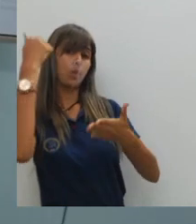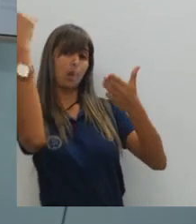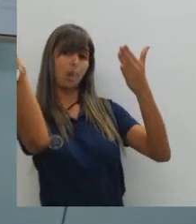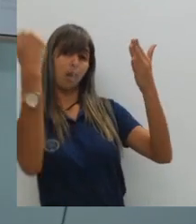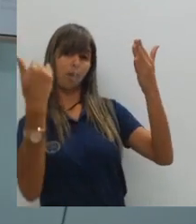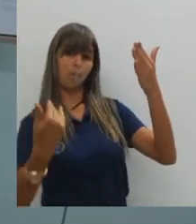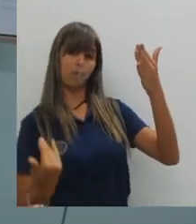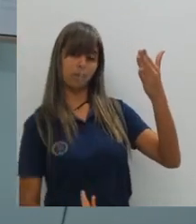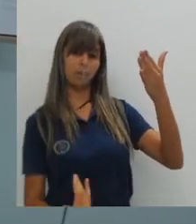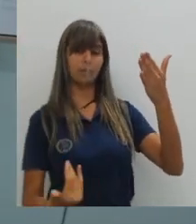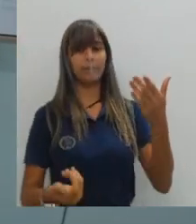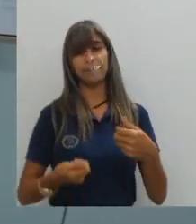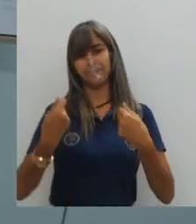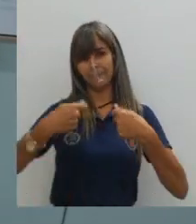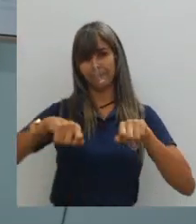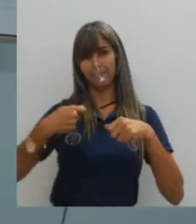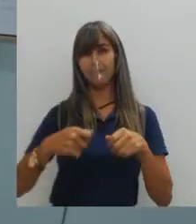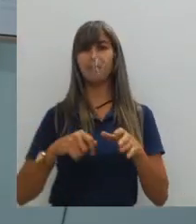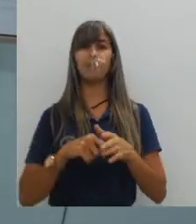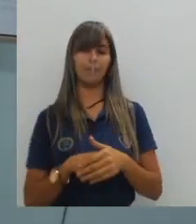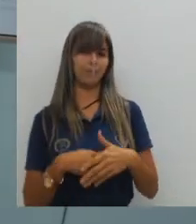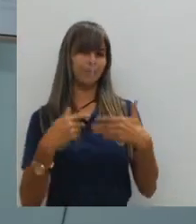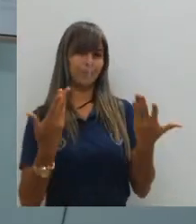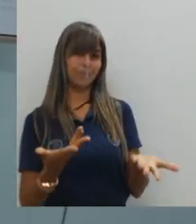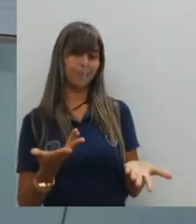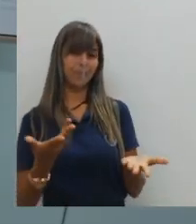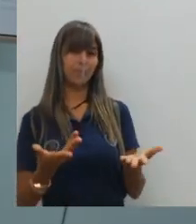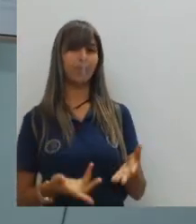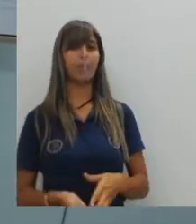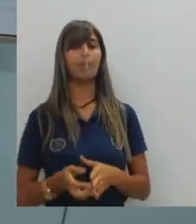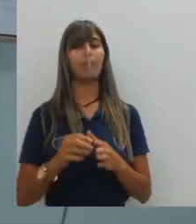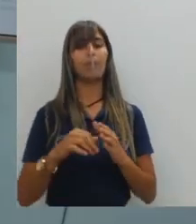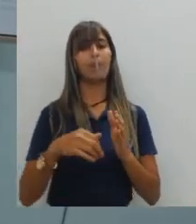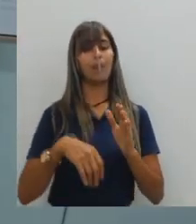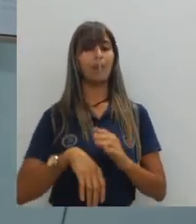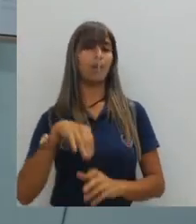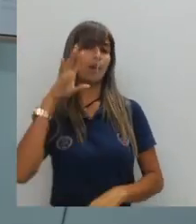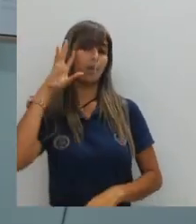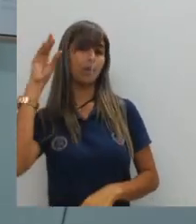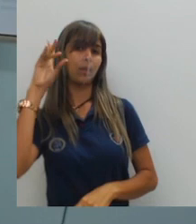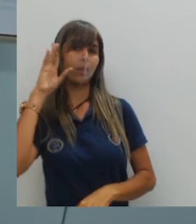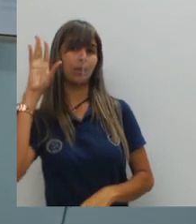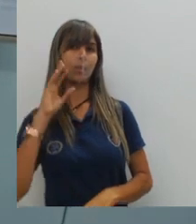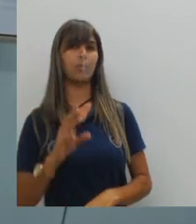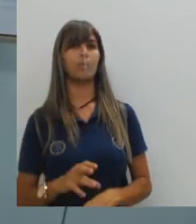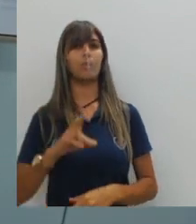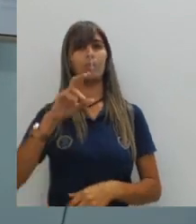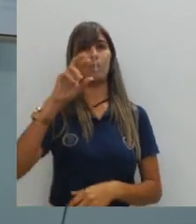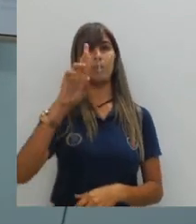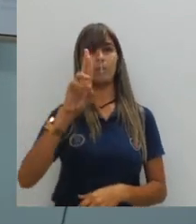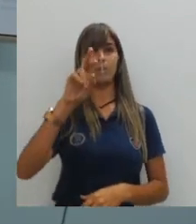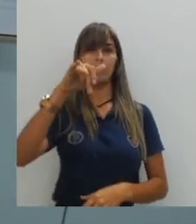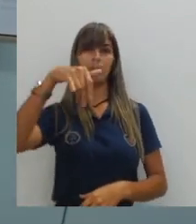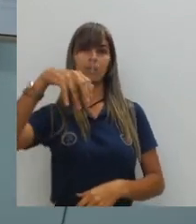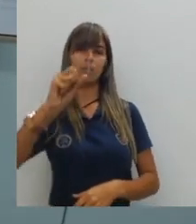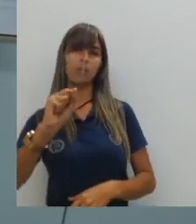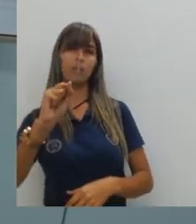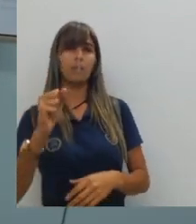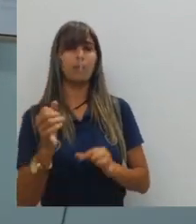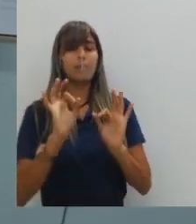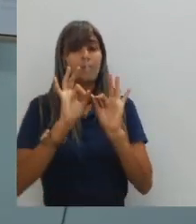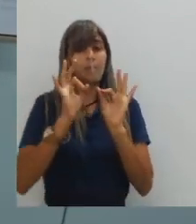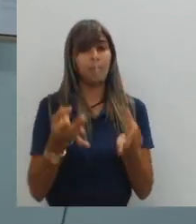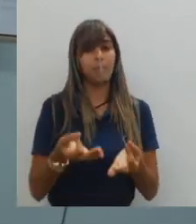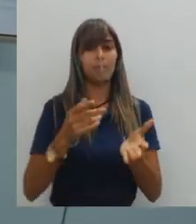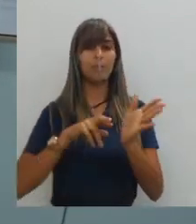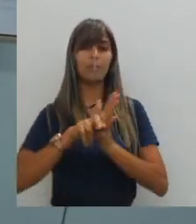abaixo? Então não precisa nem pestanejar, né? É uma teoria do Durkheim, a gente já tinha falado isso na aula. Então veja, é uma questão simples